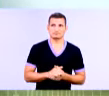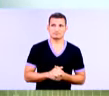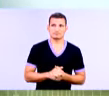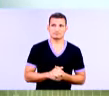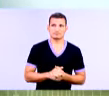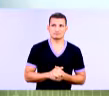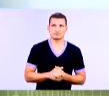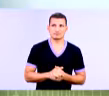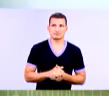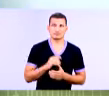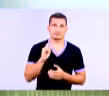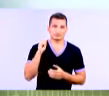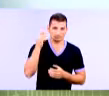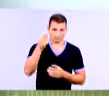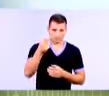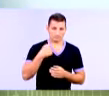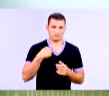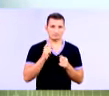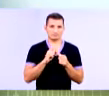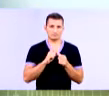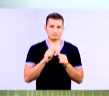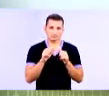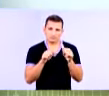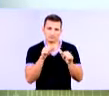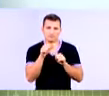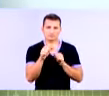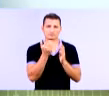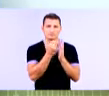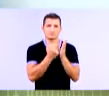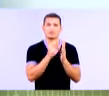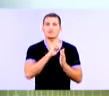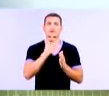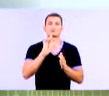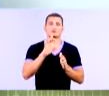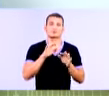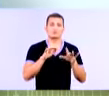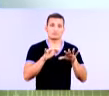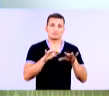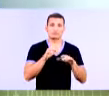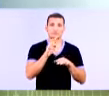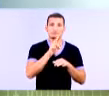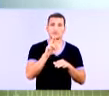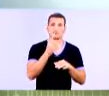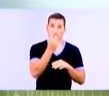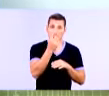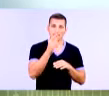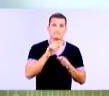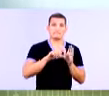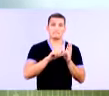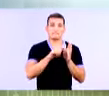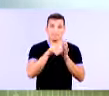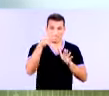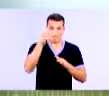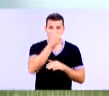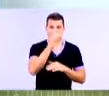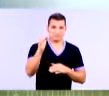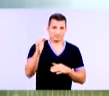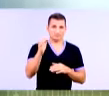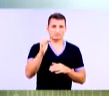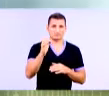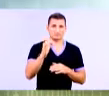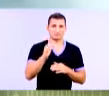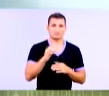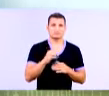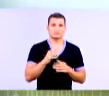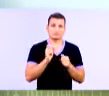e depois eu fiz uma modificação no programa que eu não apenas escrevi o meu nome, mas escrevi meu nome 10 vezes na tela do computador. Eu fiz uma repetição. Gente, foi